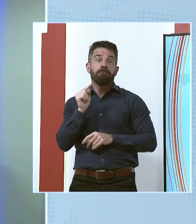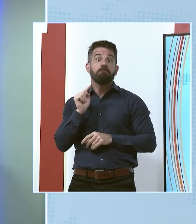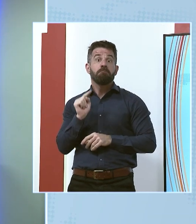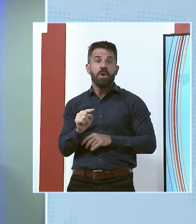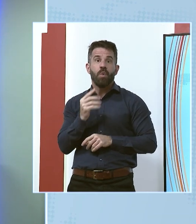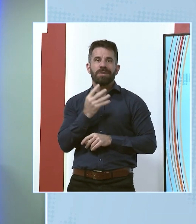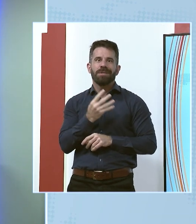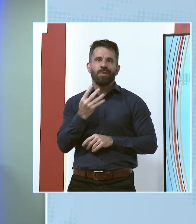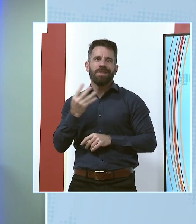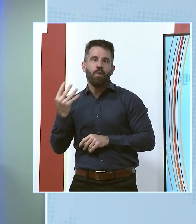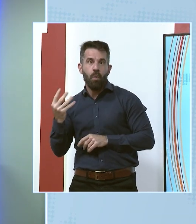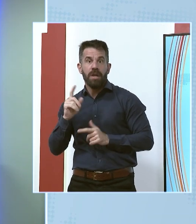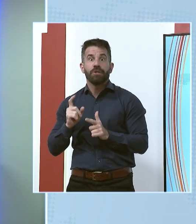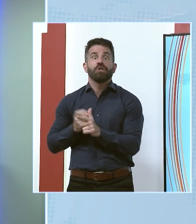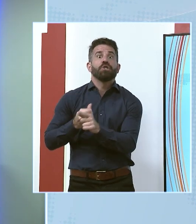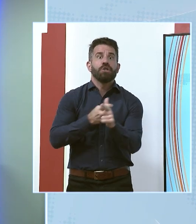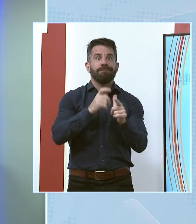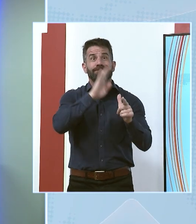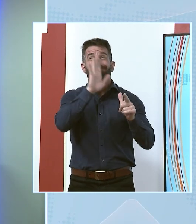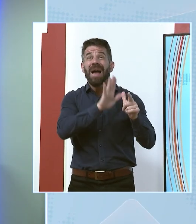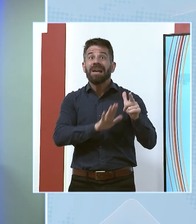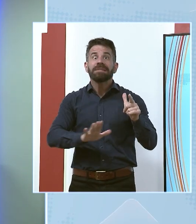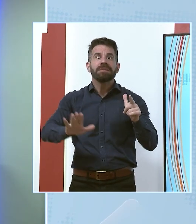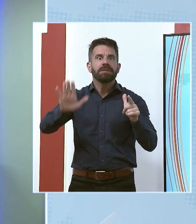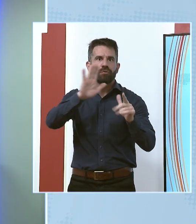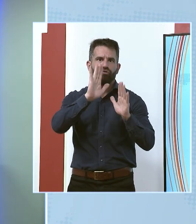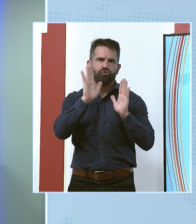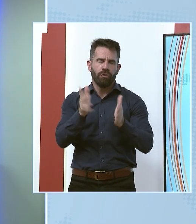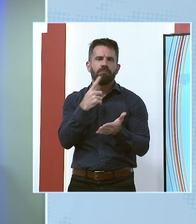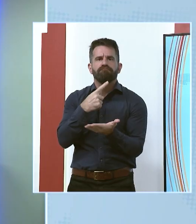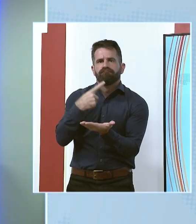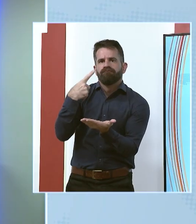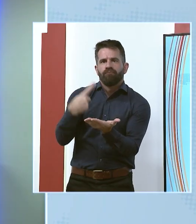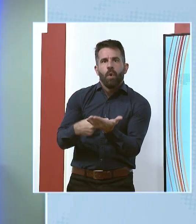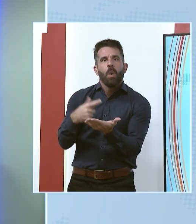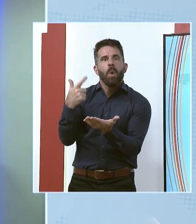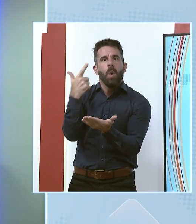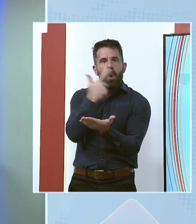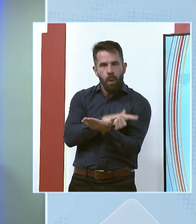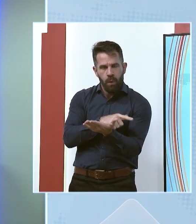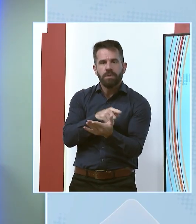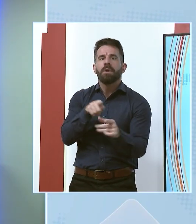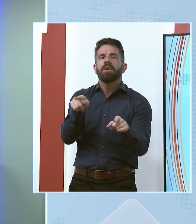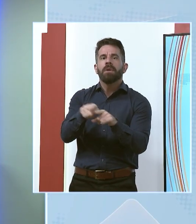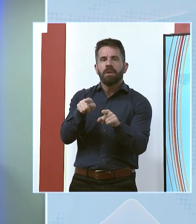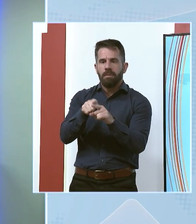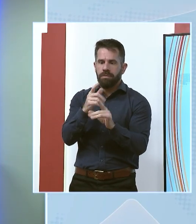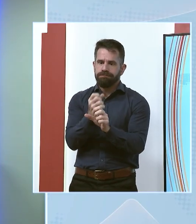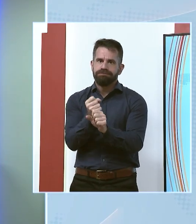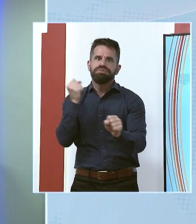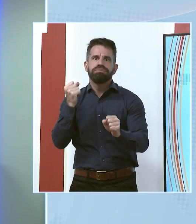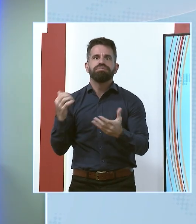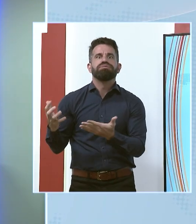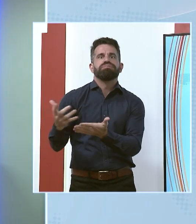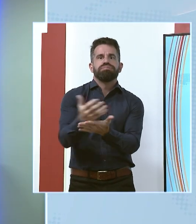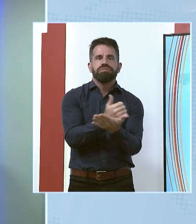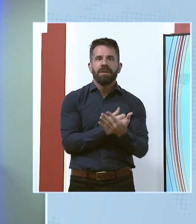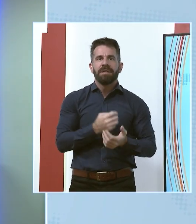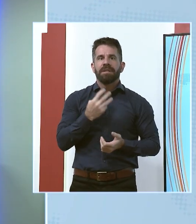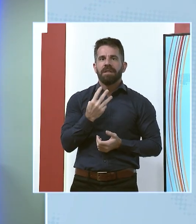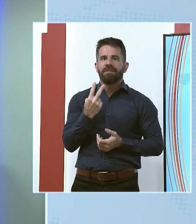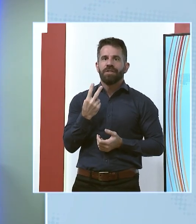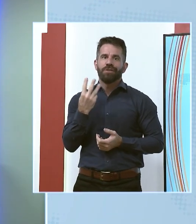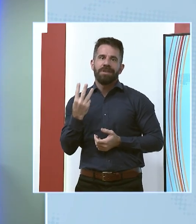113.444 dívidas em todo o país. Os acordos firmados já resultaram na arrecadação de 323 milhões e 100